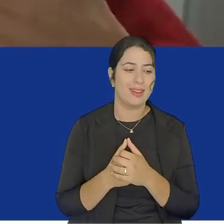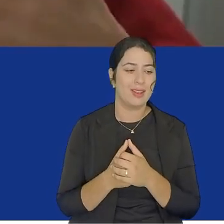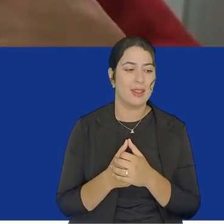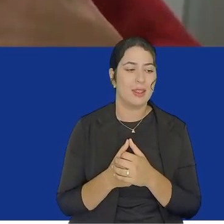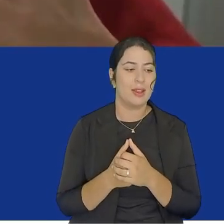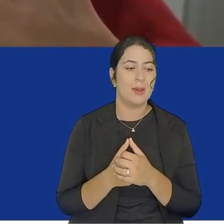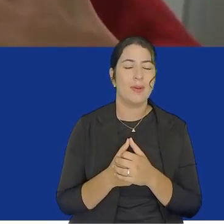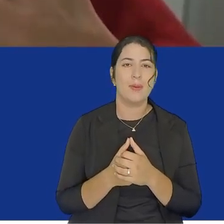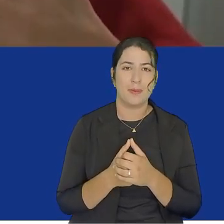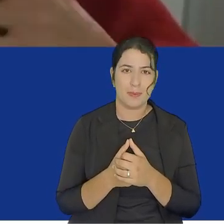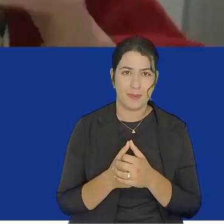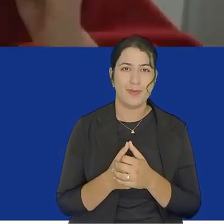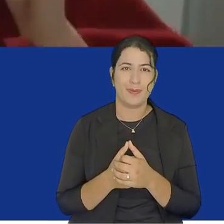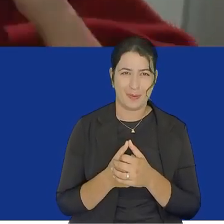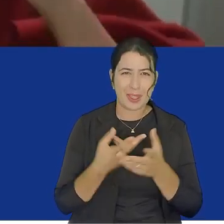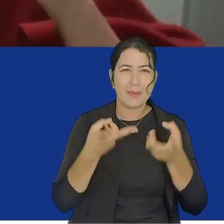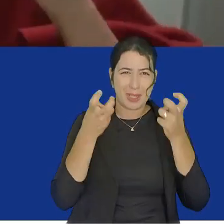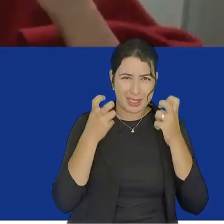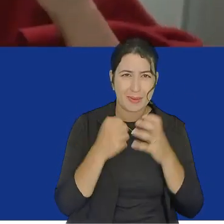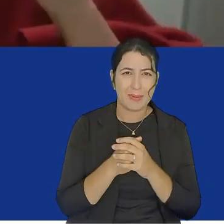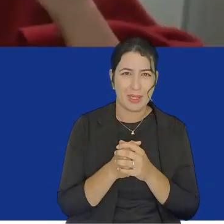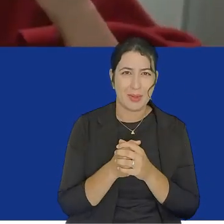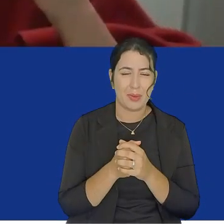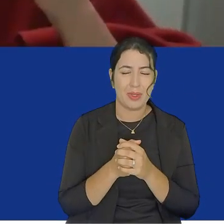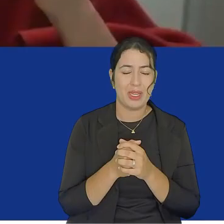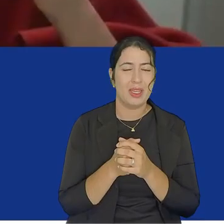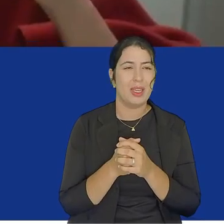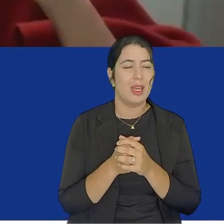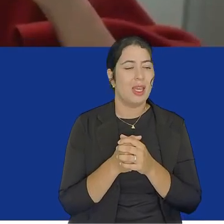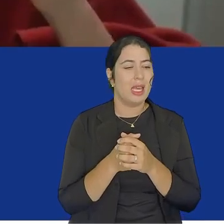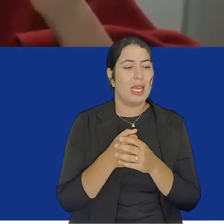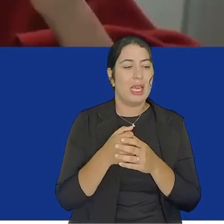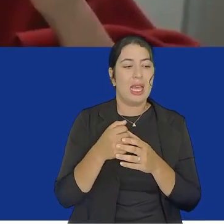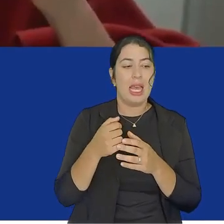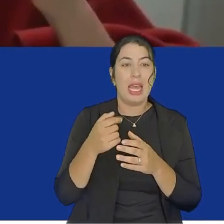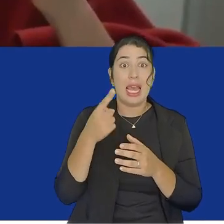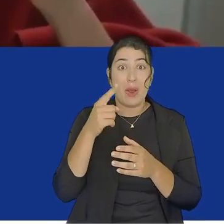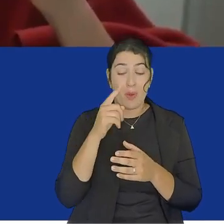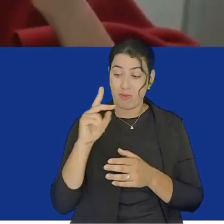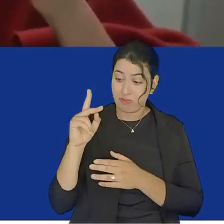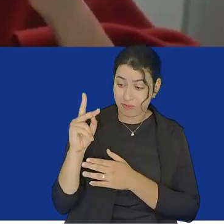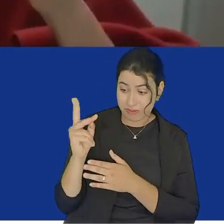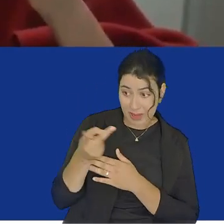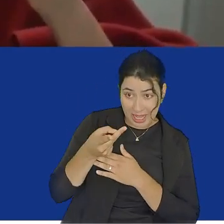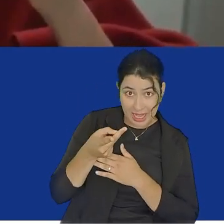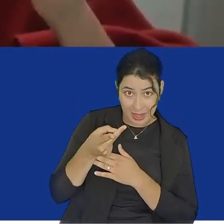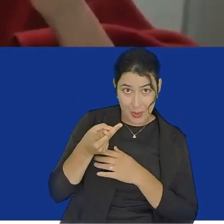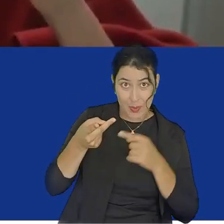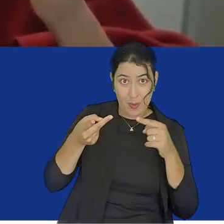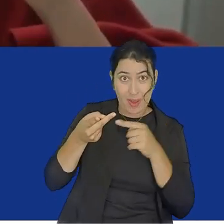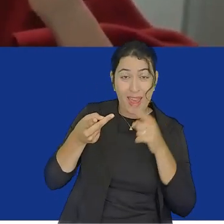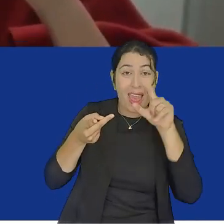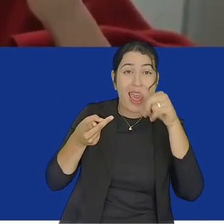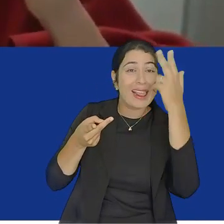A gente consegue dar um salto e entender que o erro como algo natural